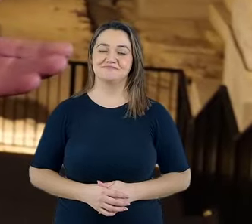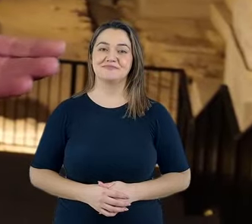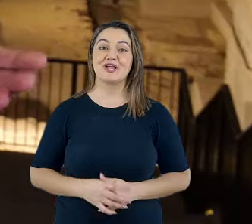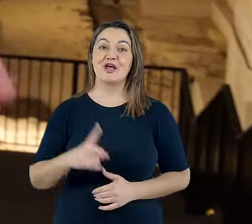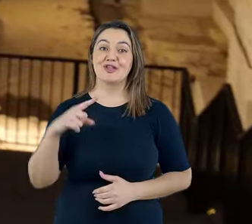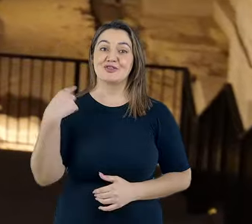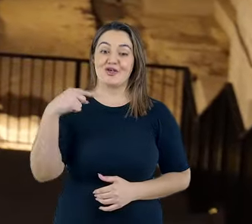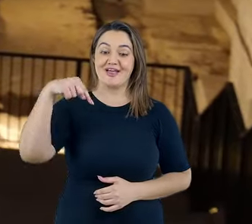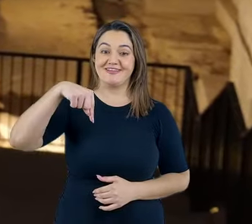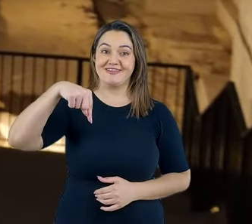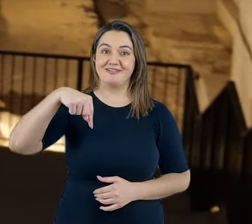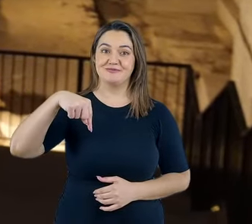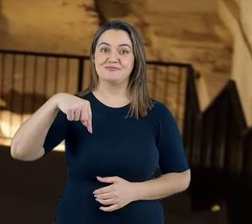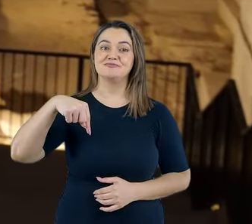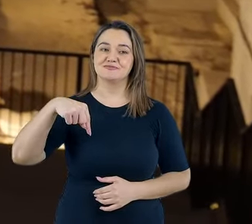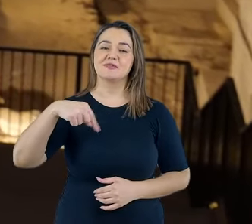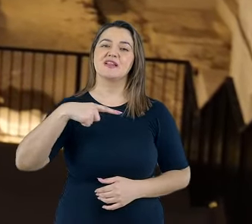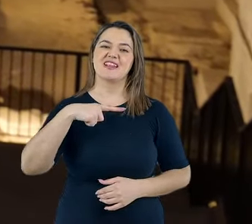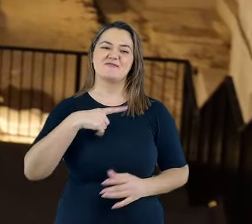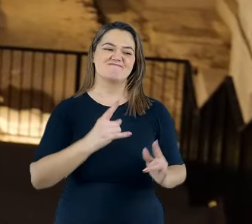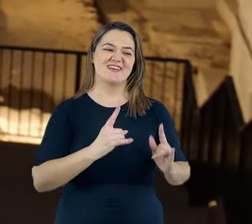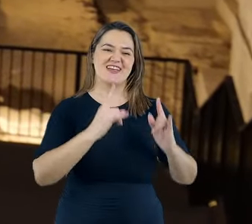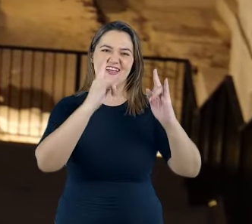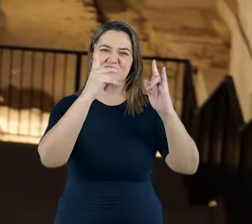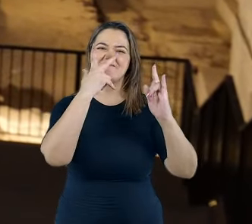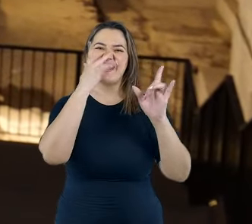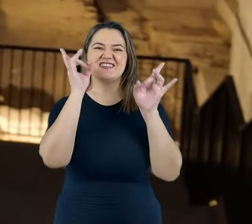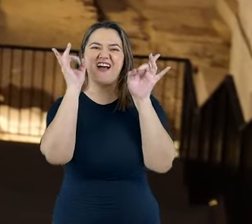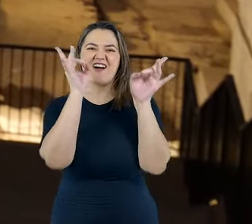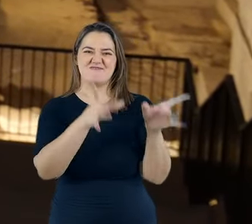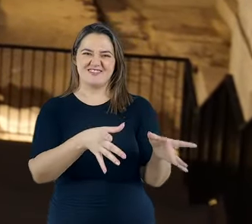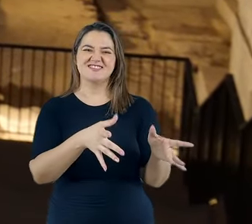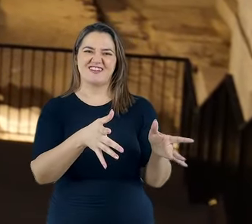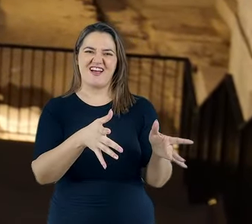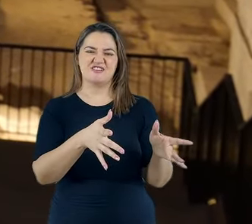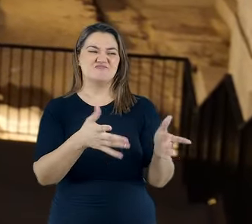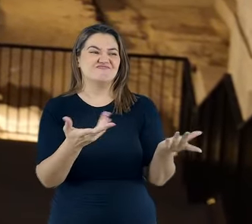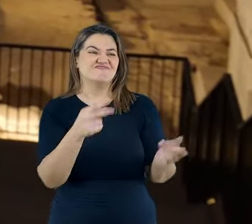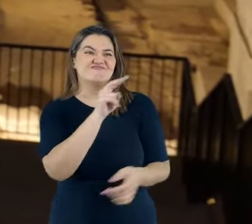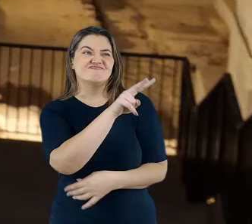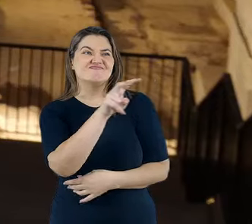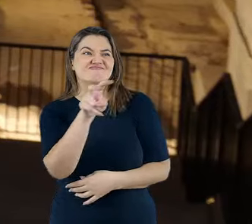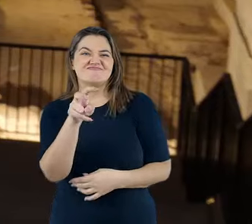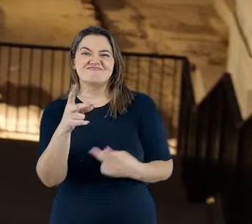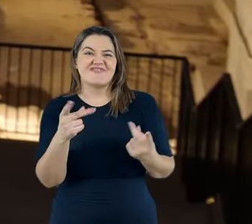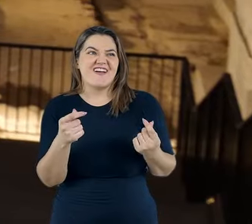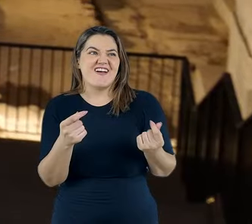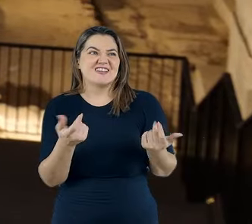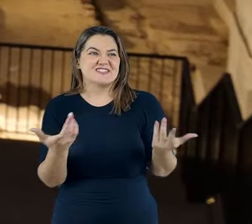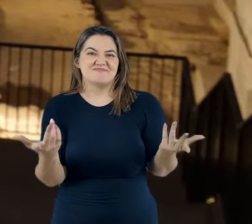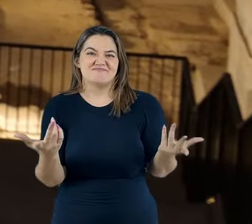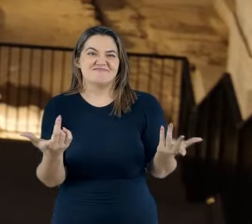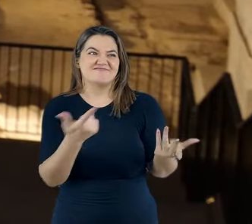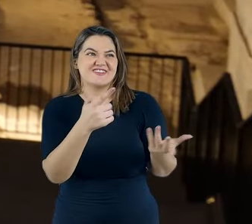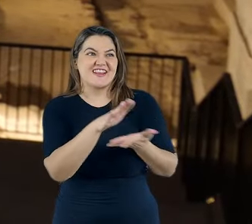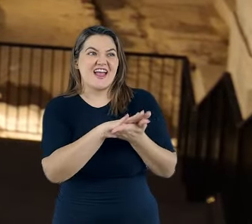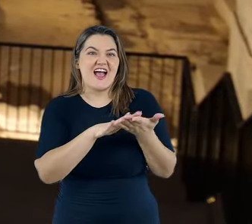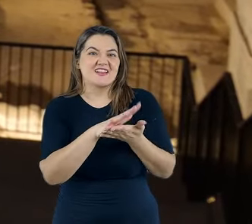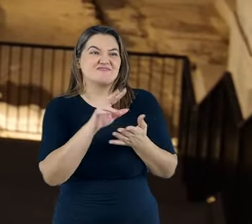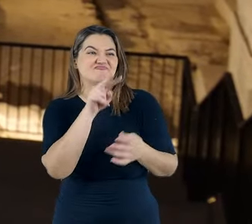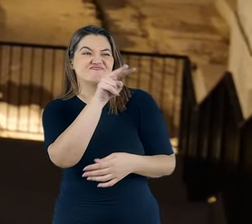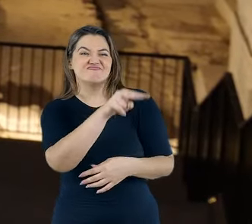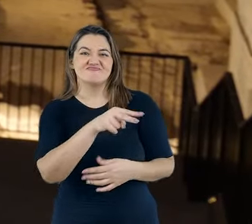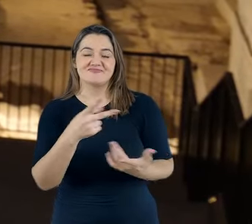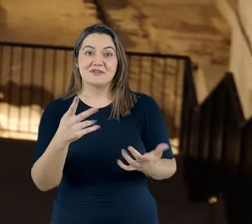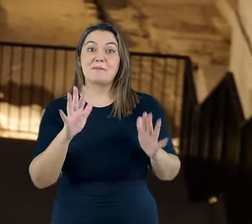Pois bem, pessoal, aqui nós estamos. Esse prédio abandonado, que aparentemente não diz nada para a pessoa que olha com um